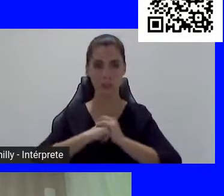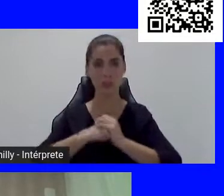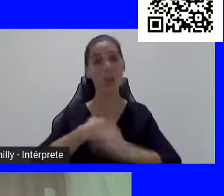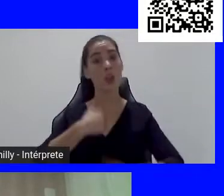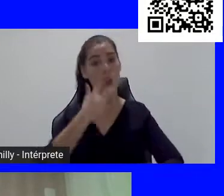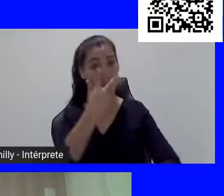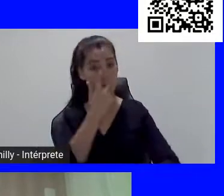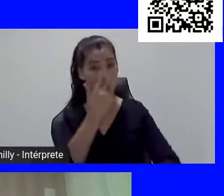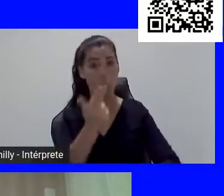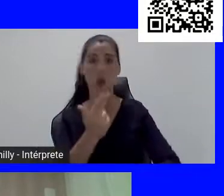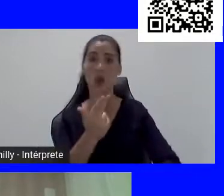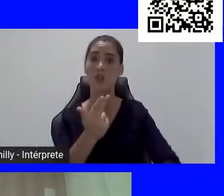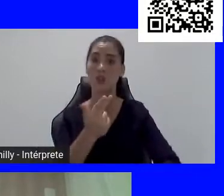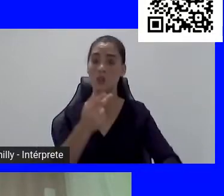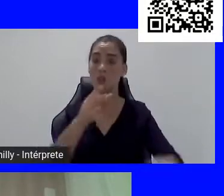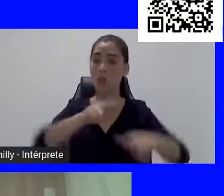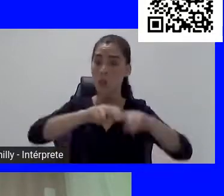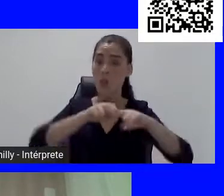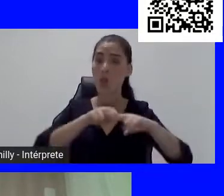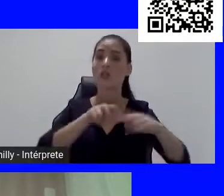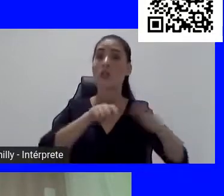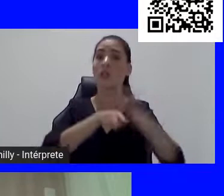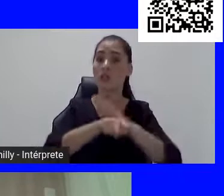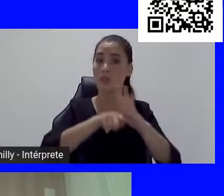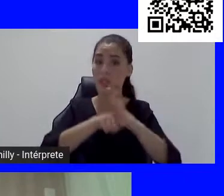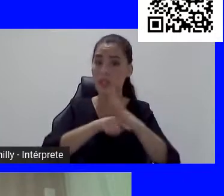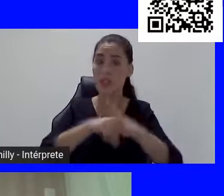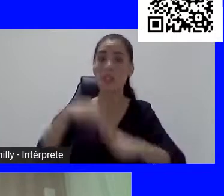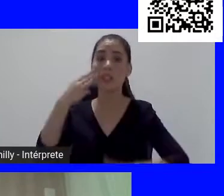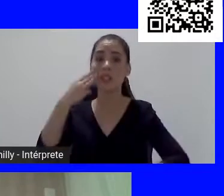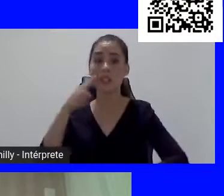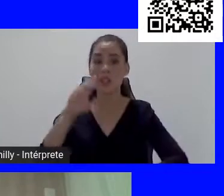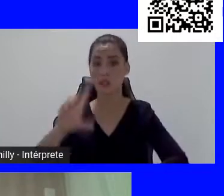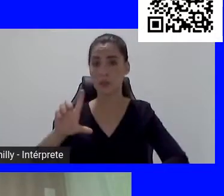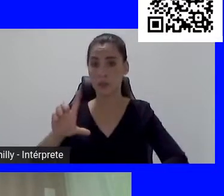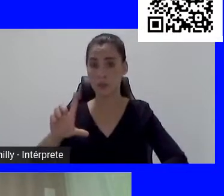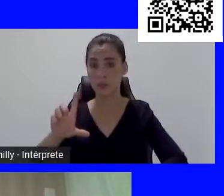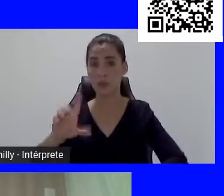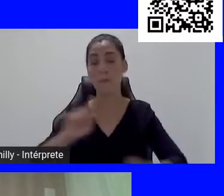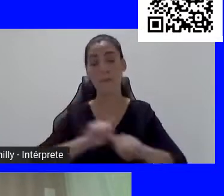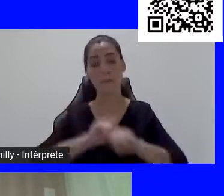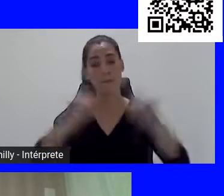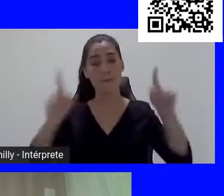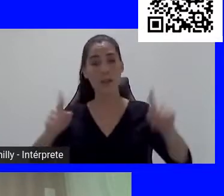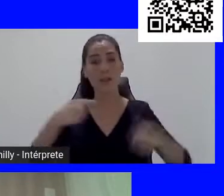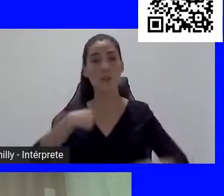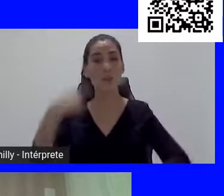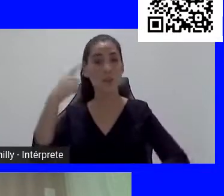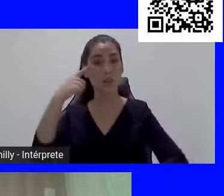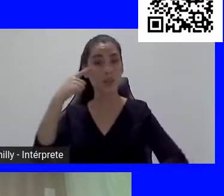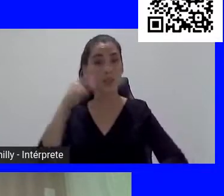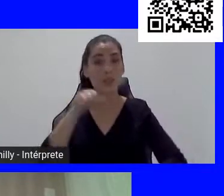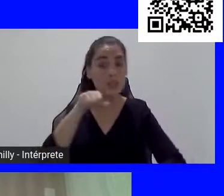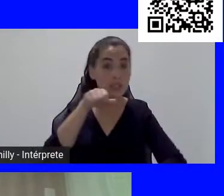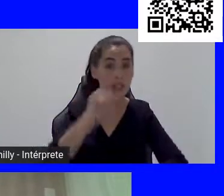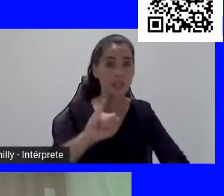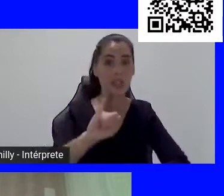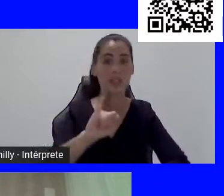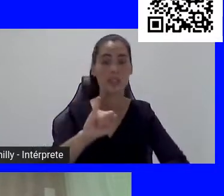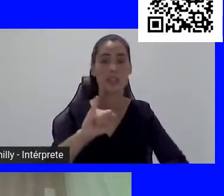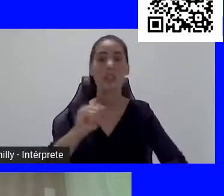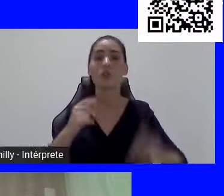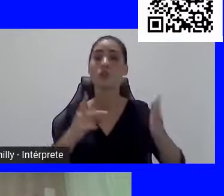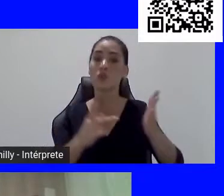tenho convicção, por tudo que estou vendo, que se o Centro chegar no segundo turno e tem todas as condições de chegar no segundo turno, seja qual for o